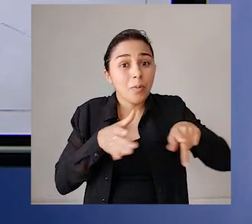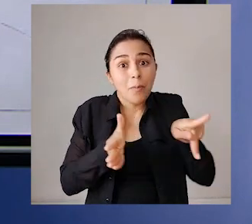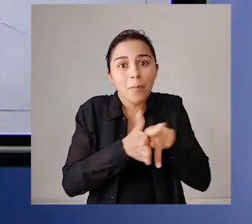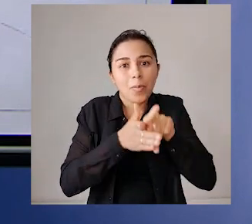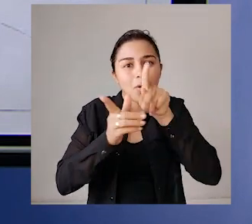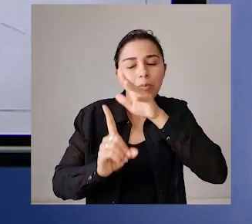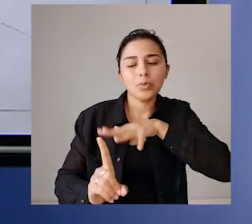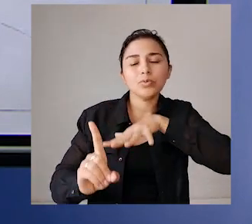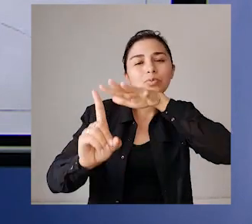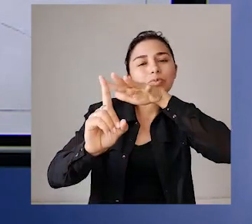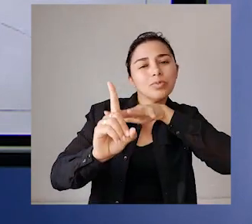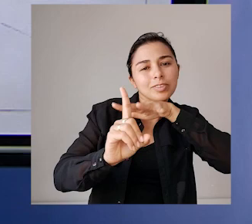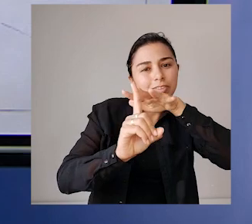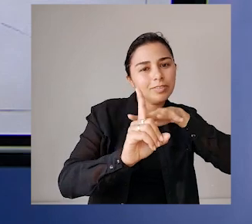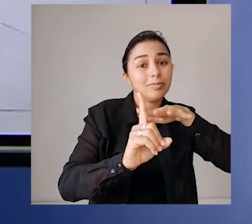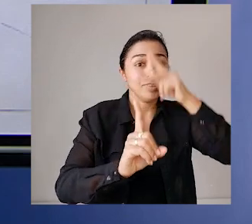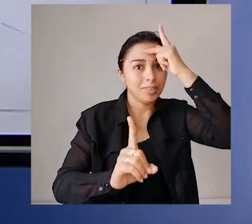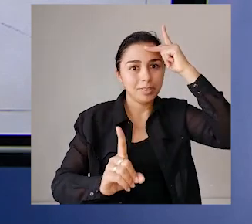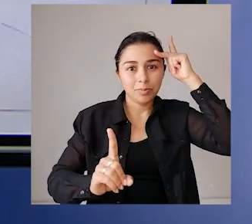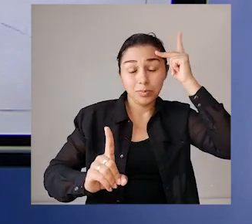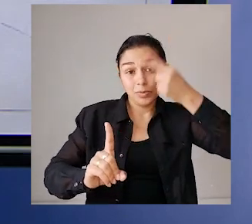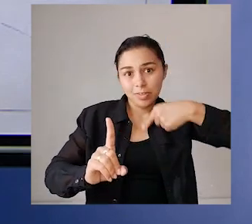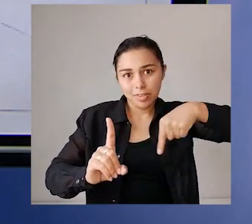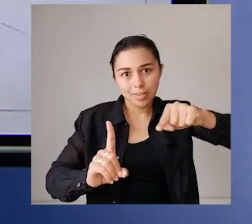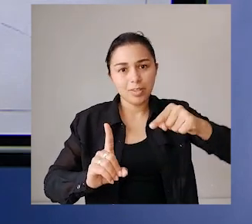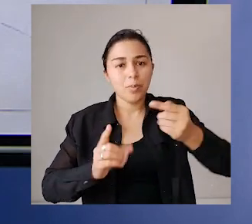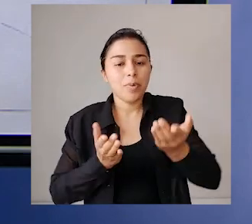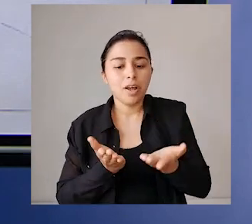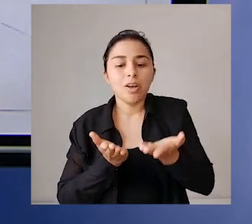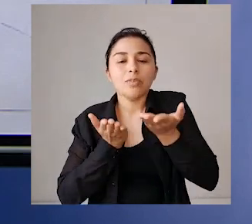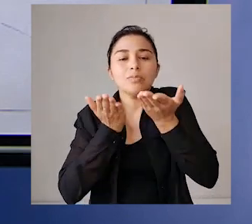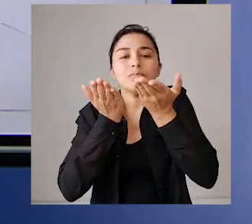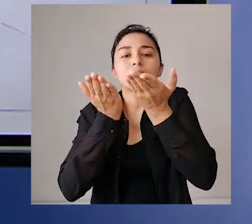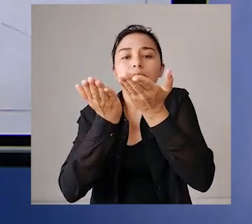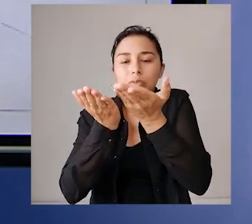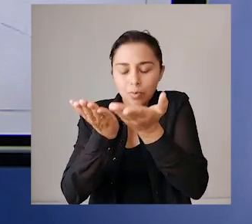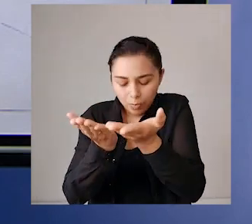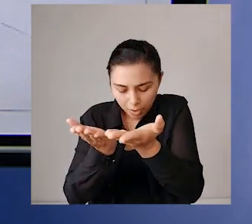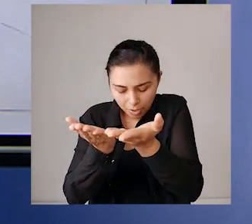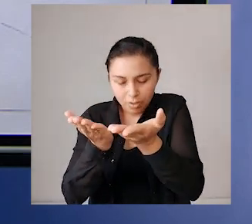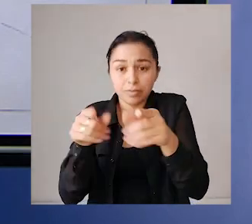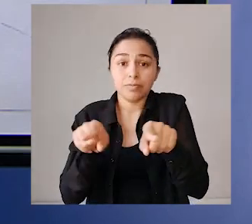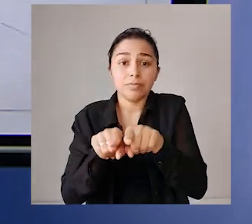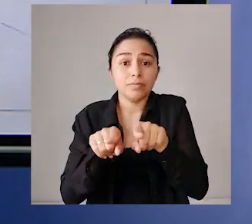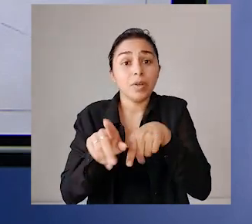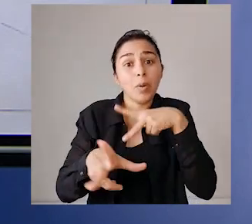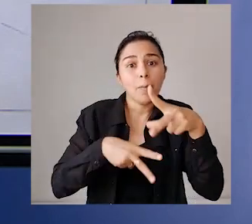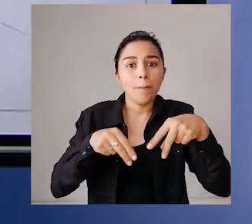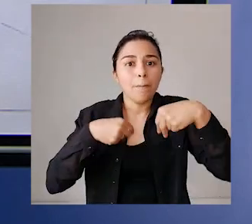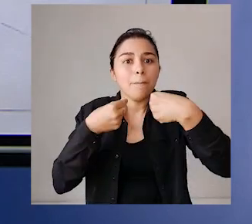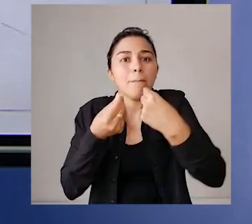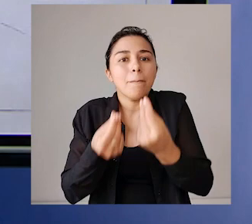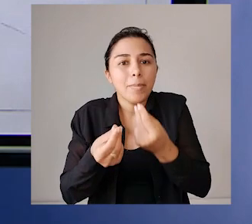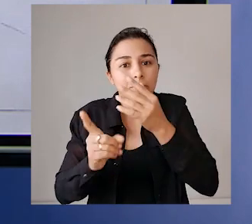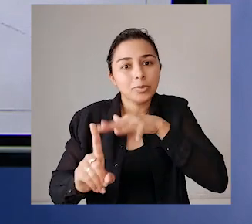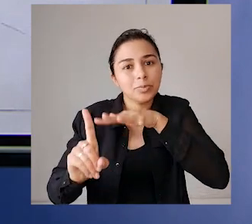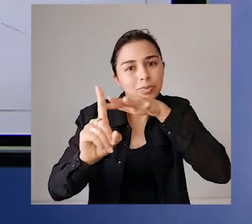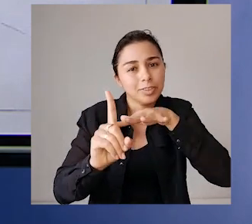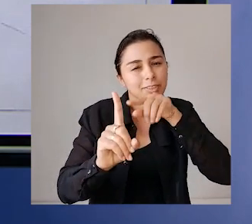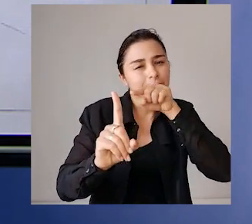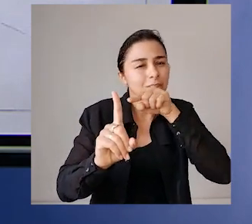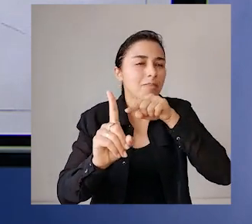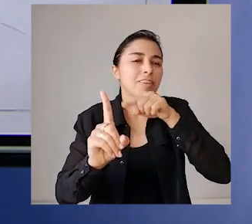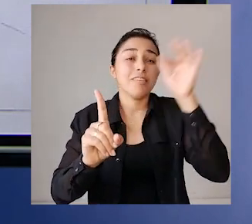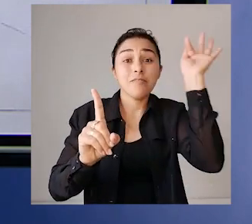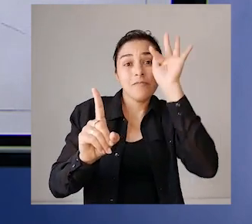As pessoas iam lá para fazer oferendas, para entregar presentes aos deuses, para agradar esses deuses